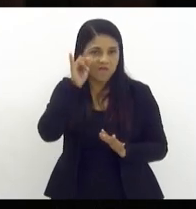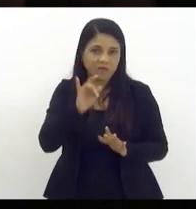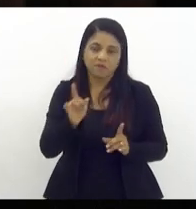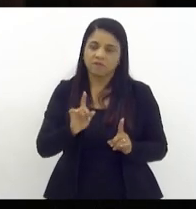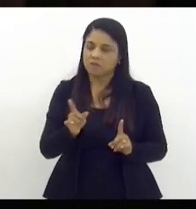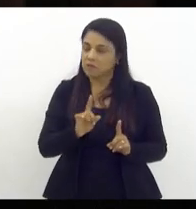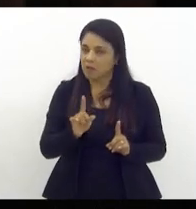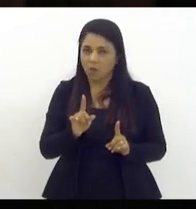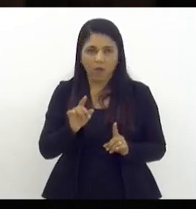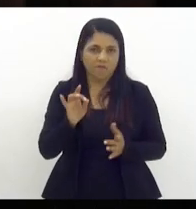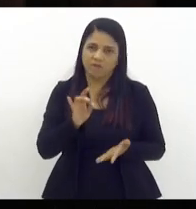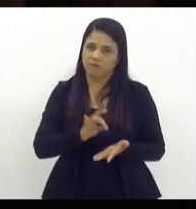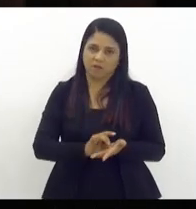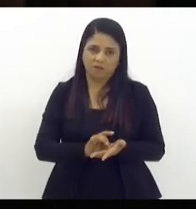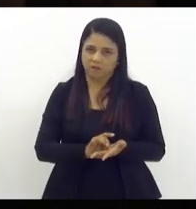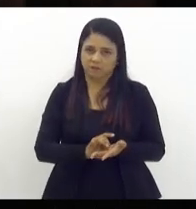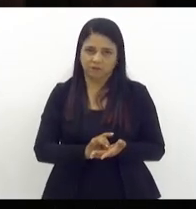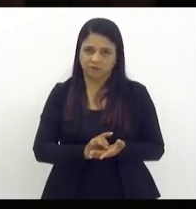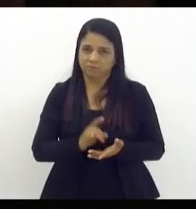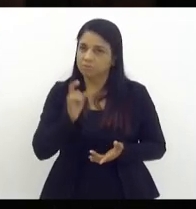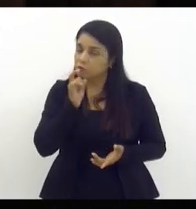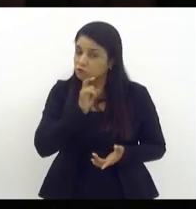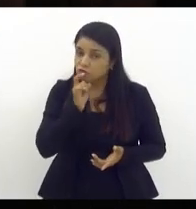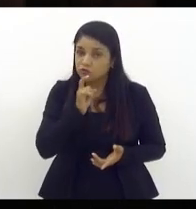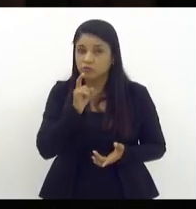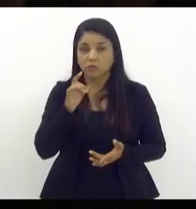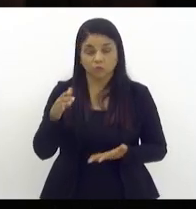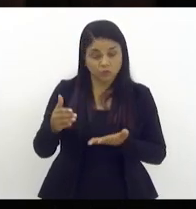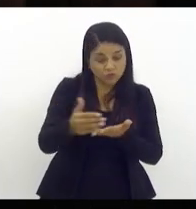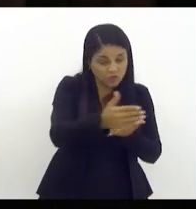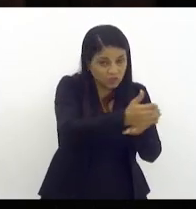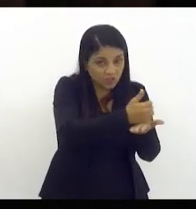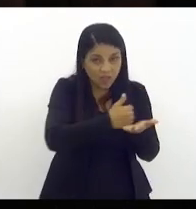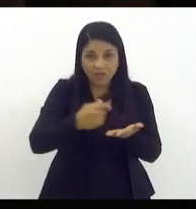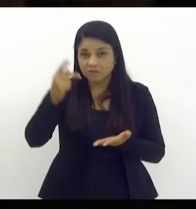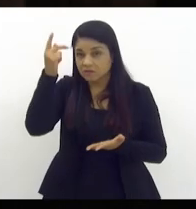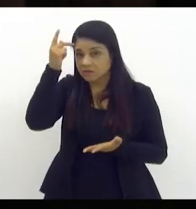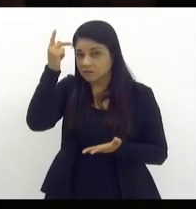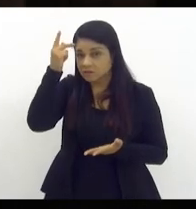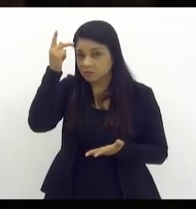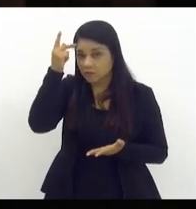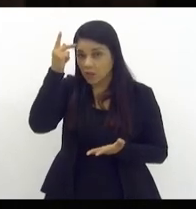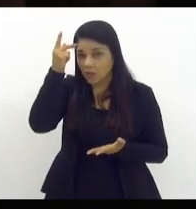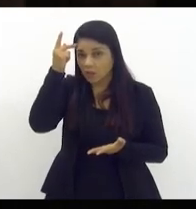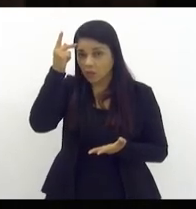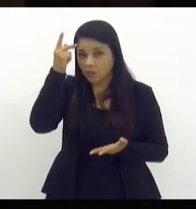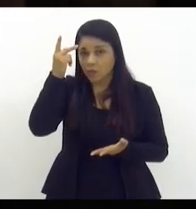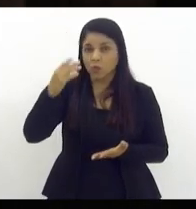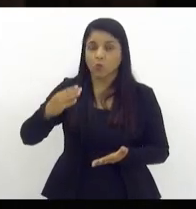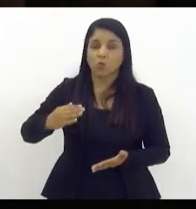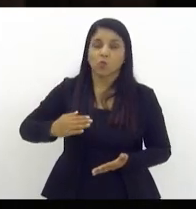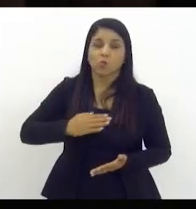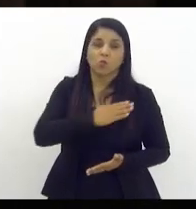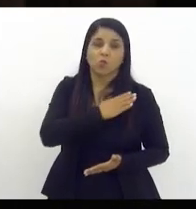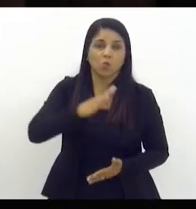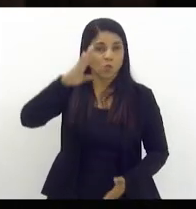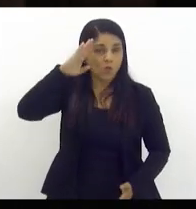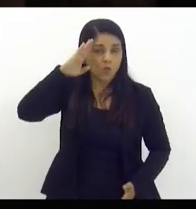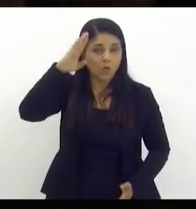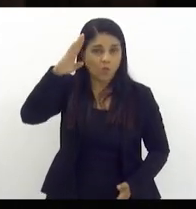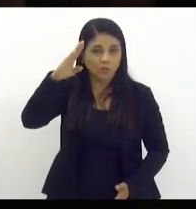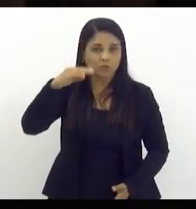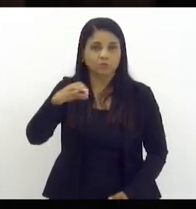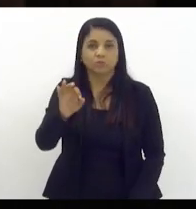criminosos. Não é verdade. Os dados de São Paulo, fornecidos pelo comando da Polícia Militar de São